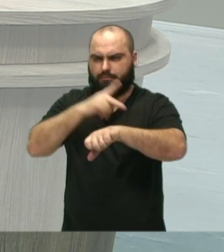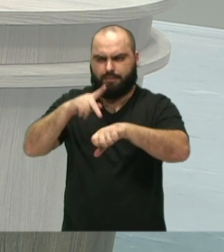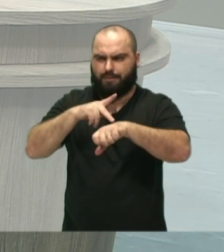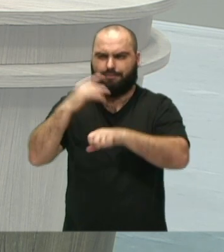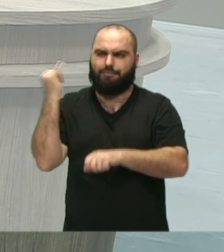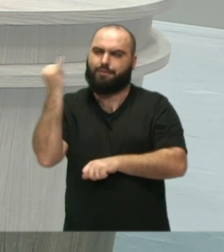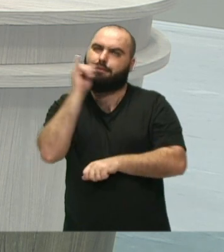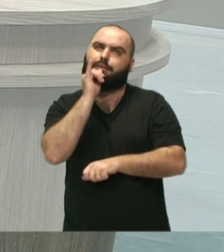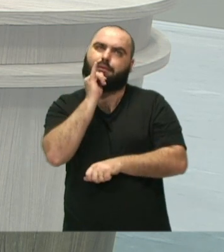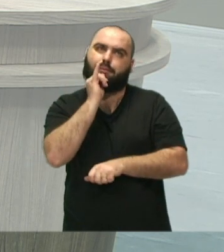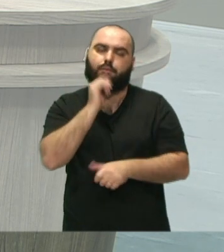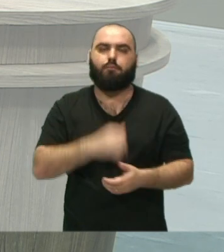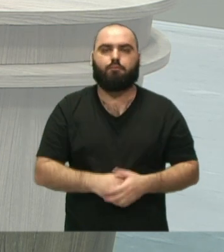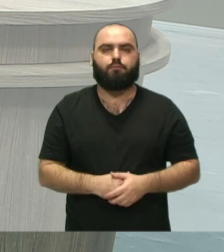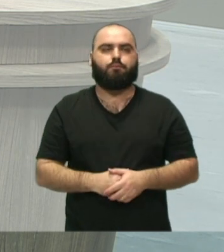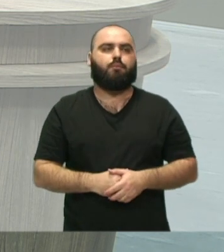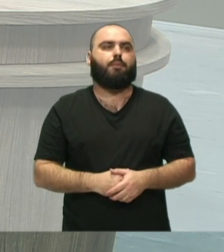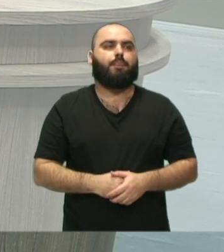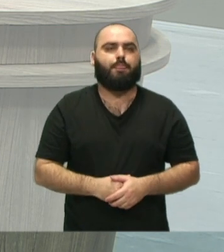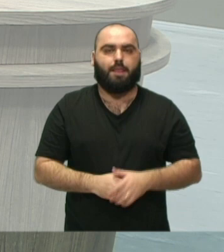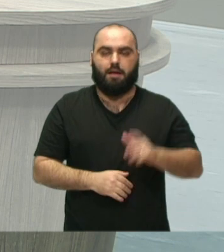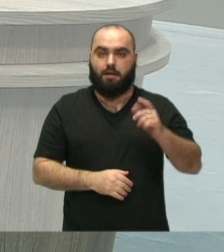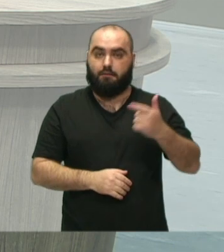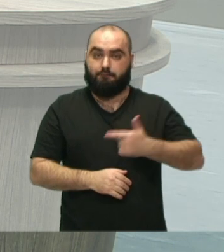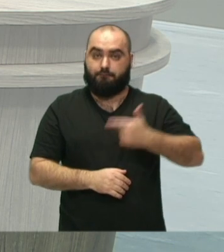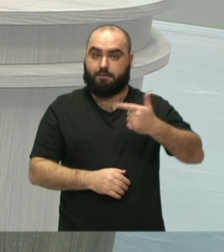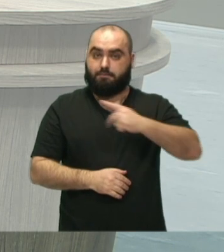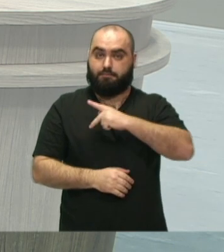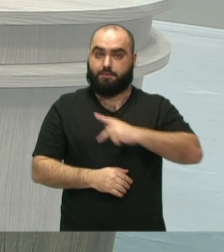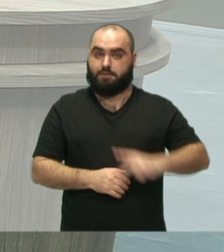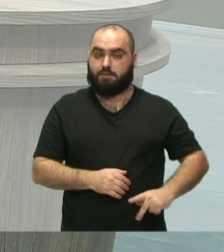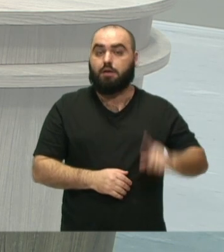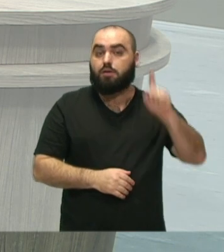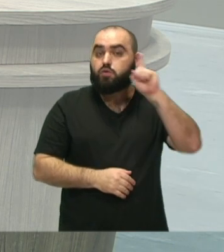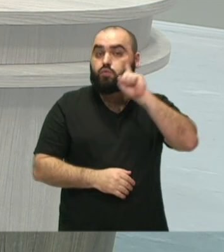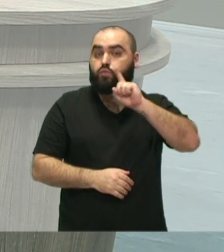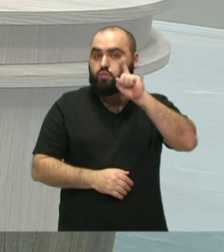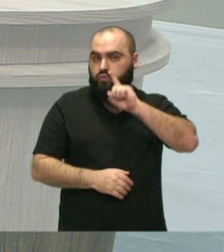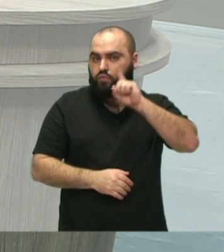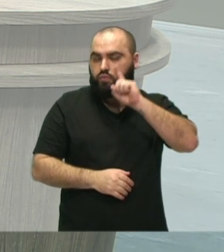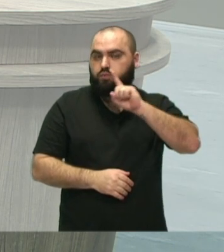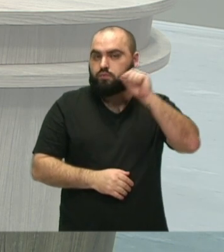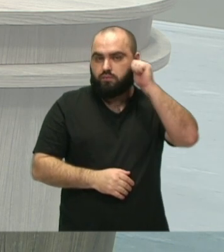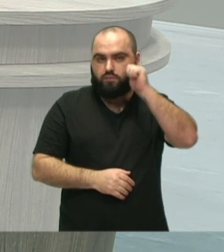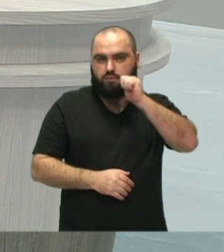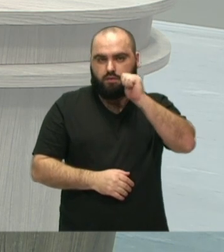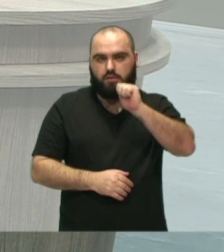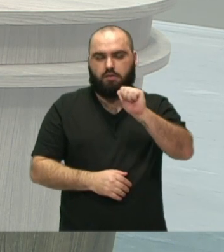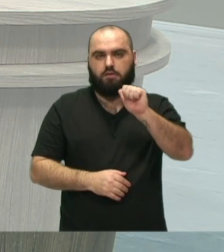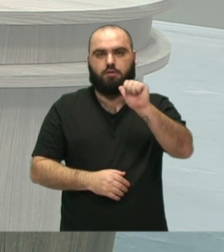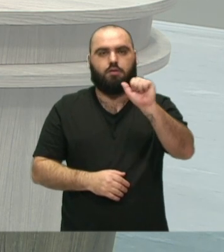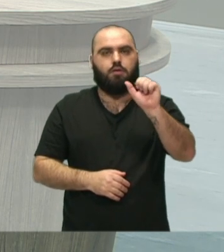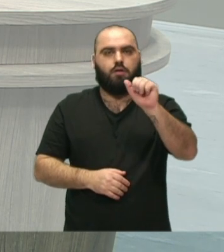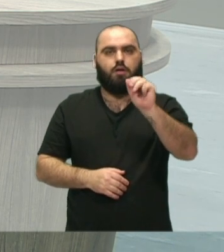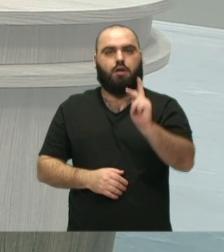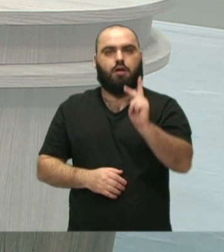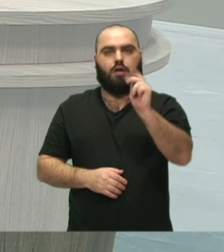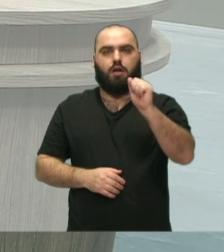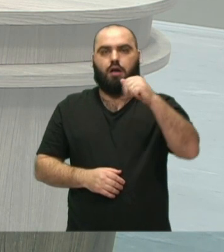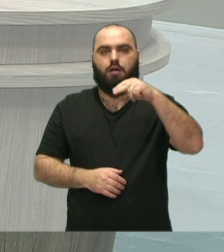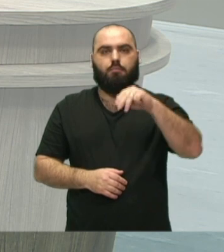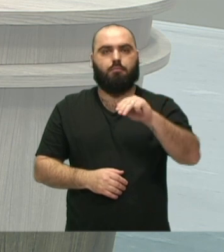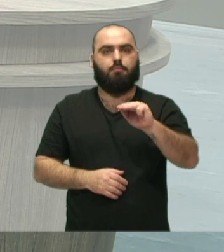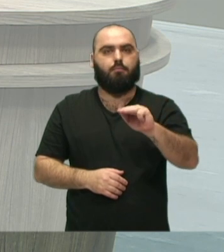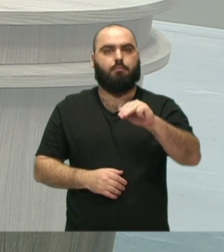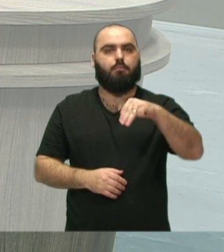assim, quando você tem a vice-presidente norte-americana, né, dos Estados Unidos, a Kamala Harris, também